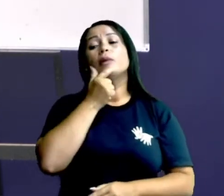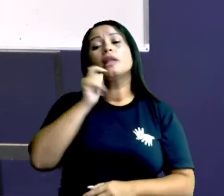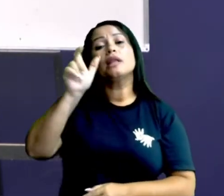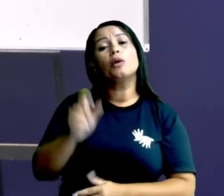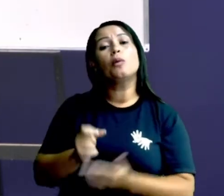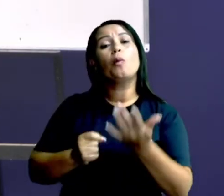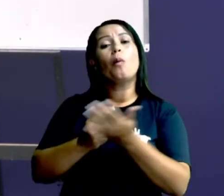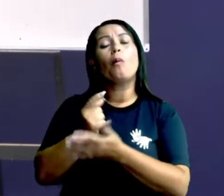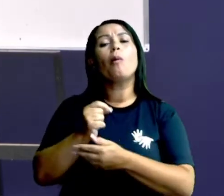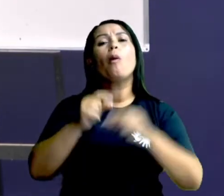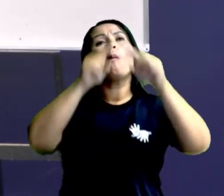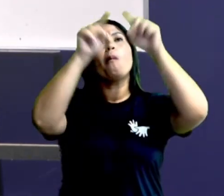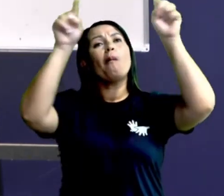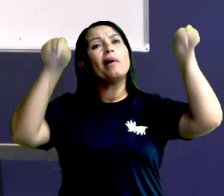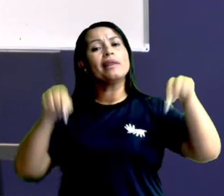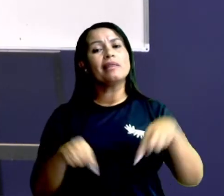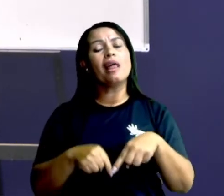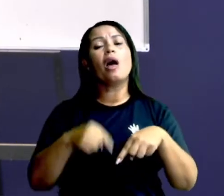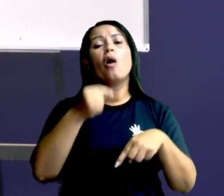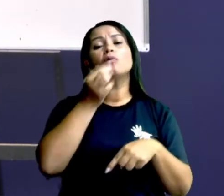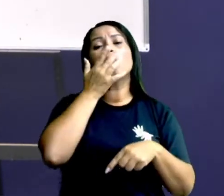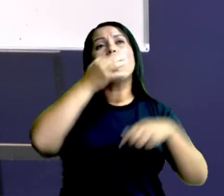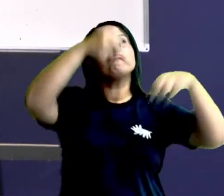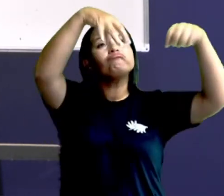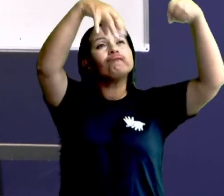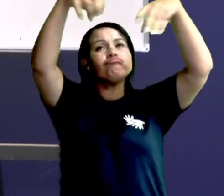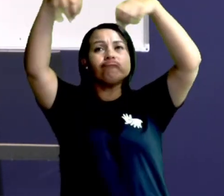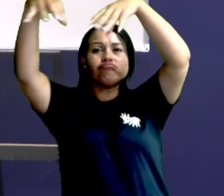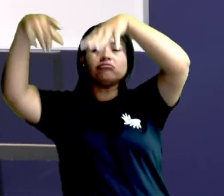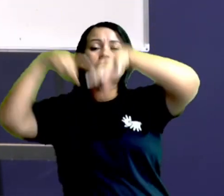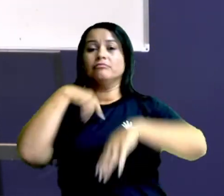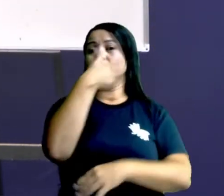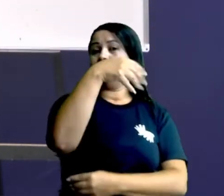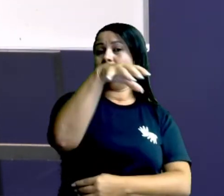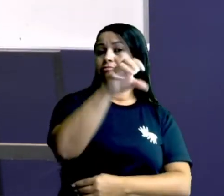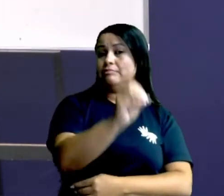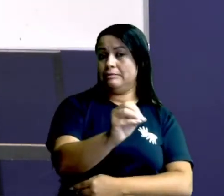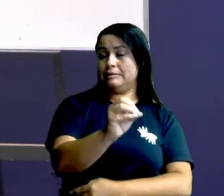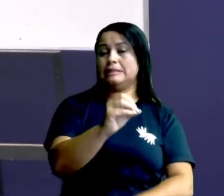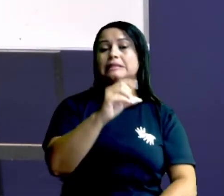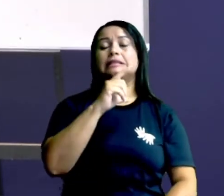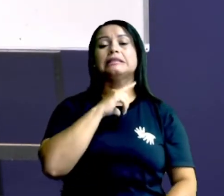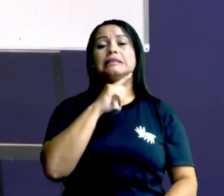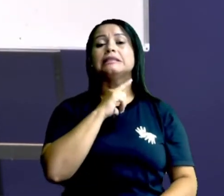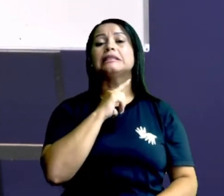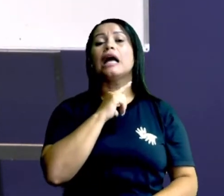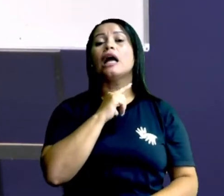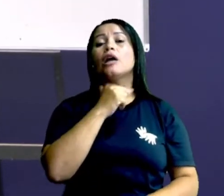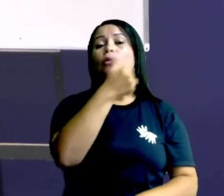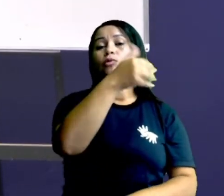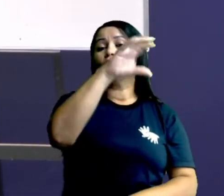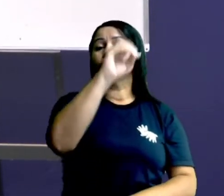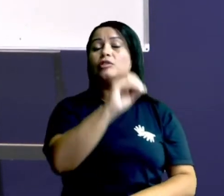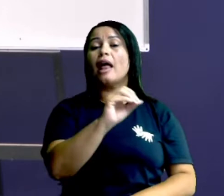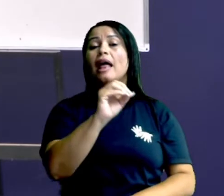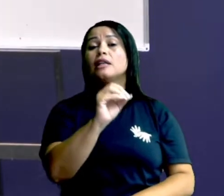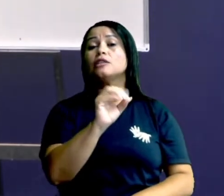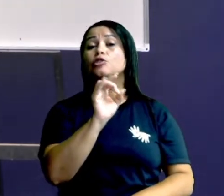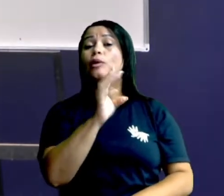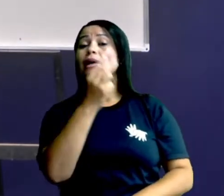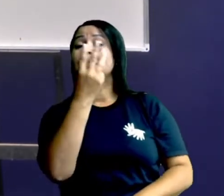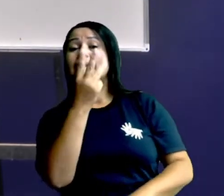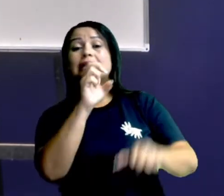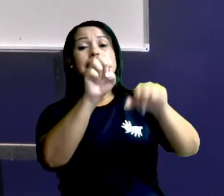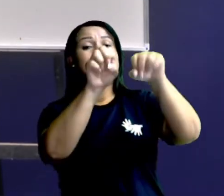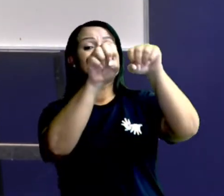painel iluminado. Nesse painel continha 10 lâmpadas. Dentro desses 10, né? 3